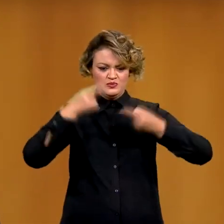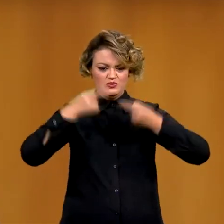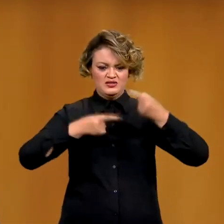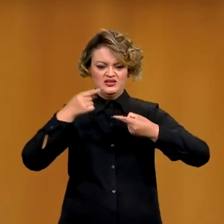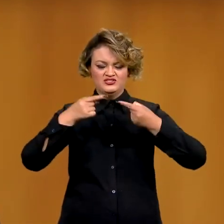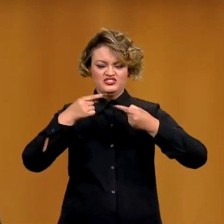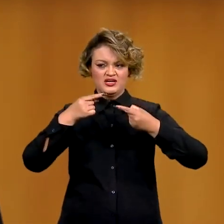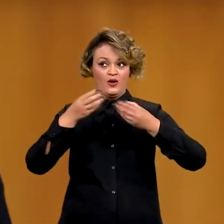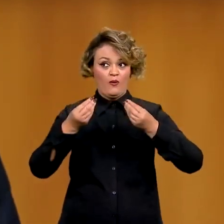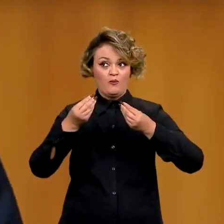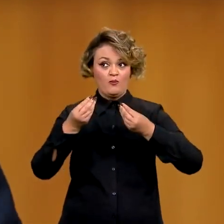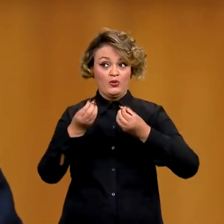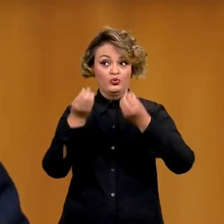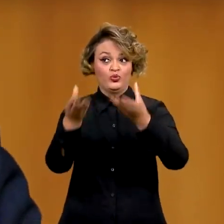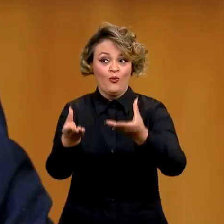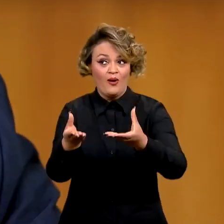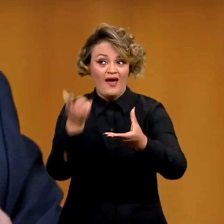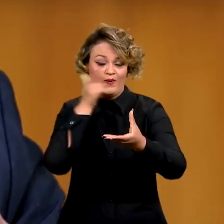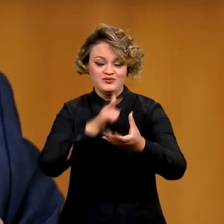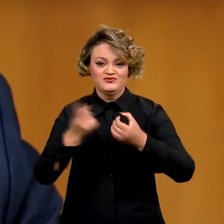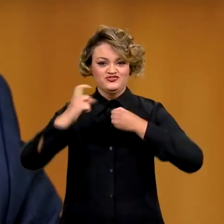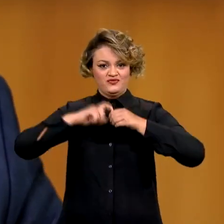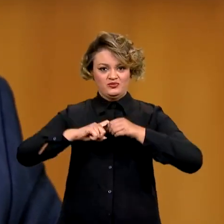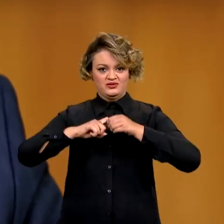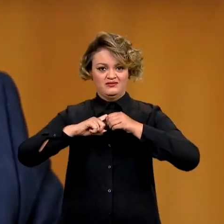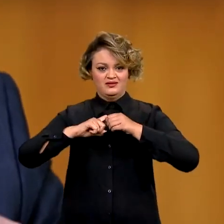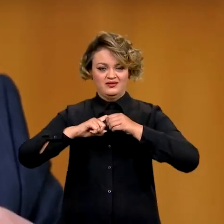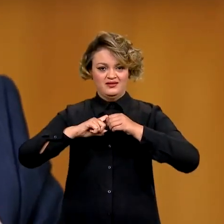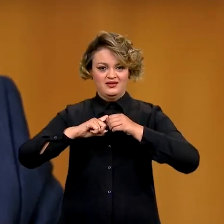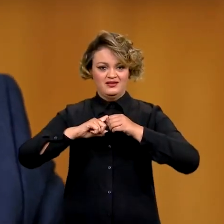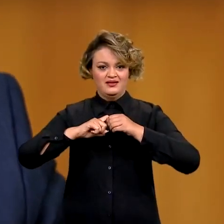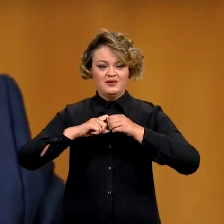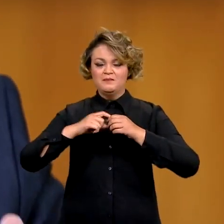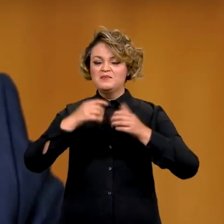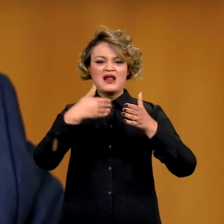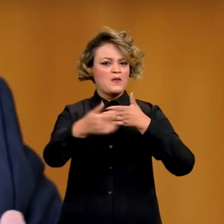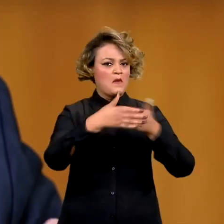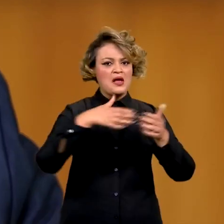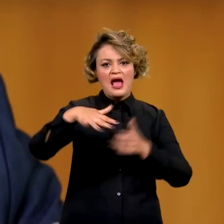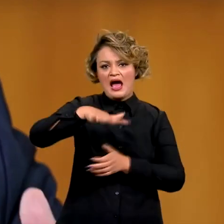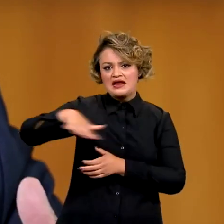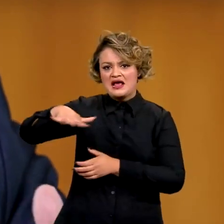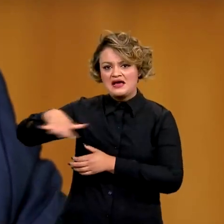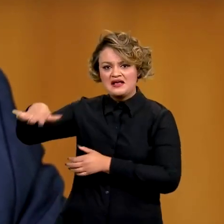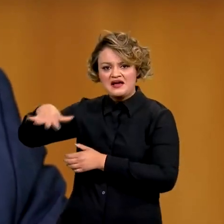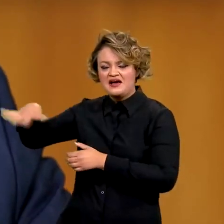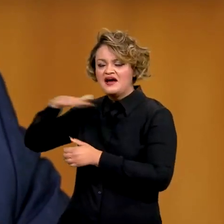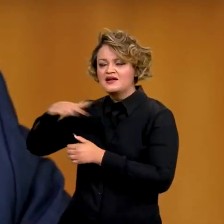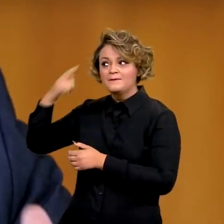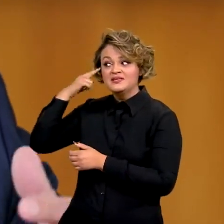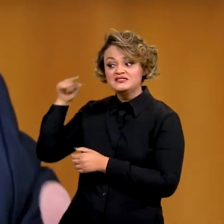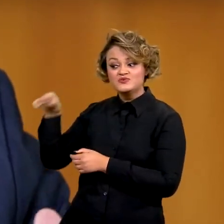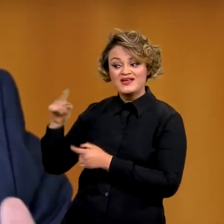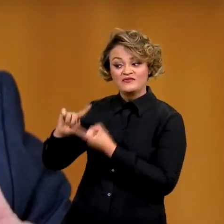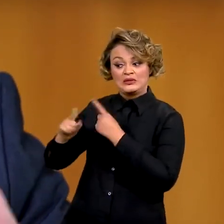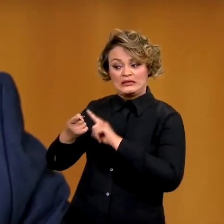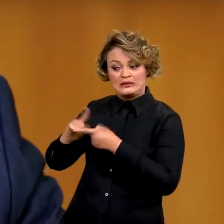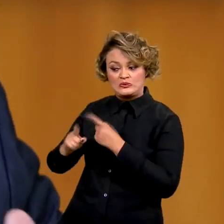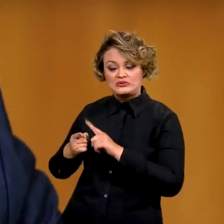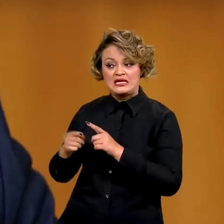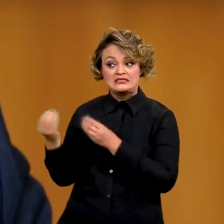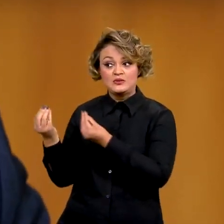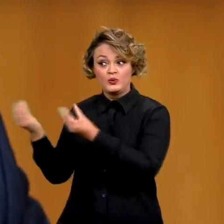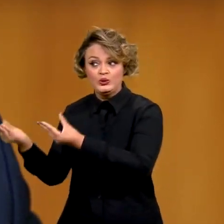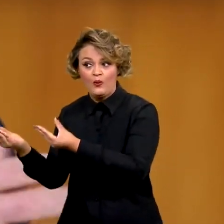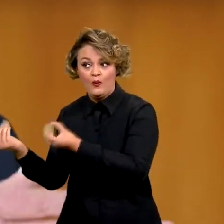se recebe ou seja tudo para determinado setor da empresa a isso aqui é uma negociação É